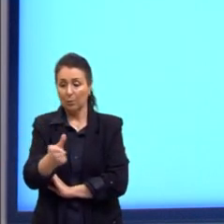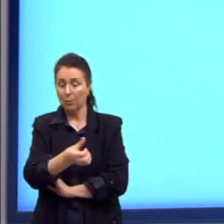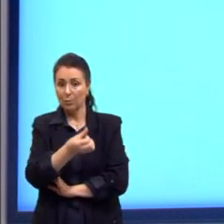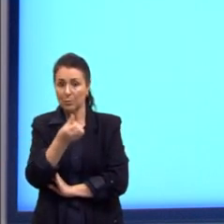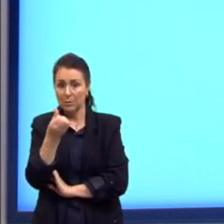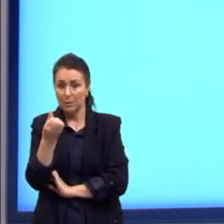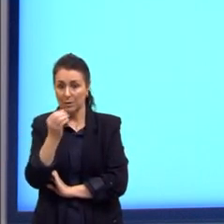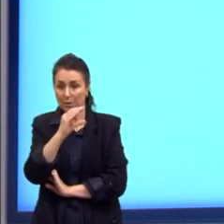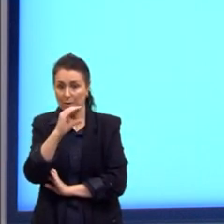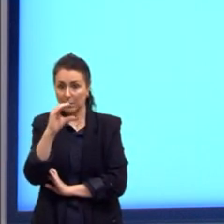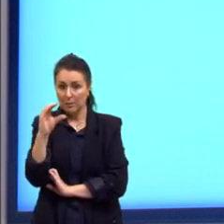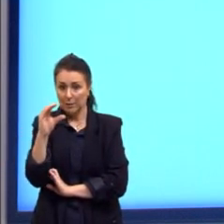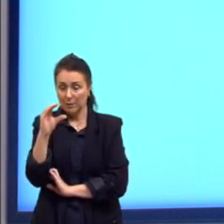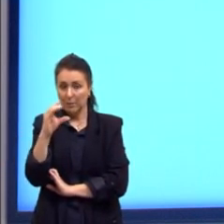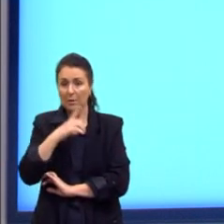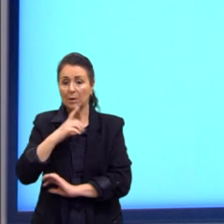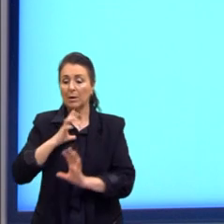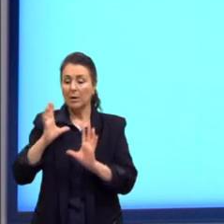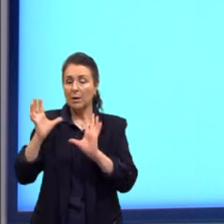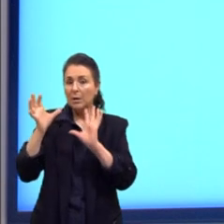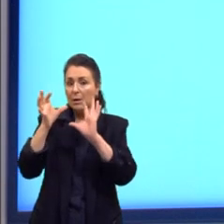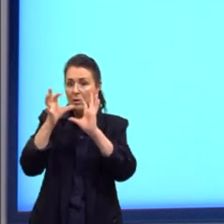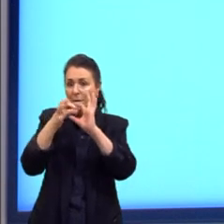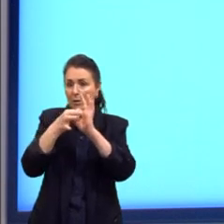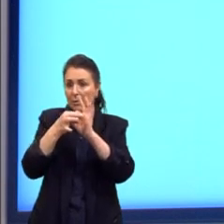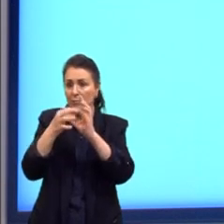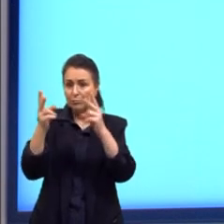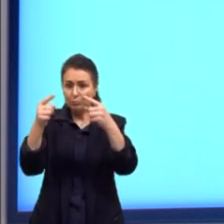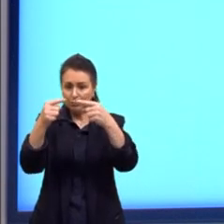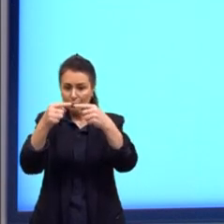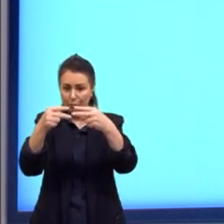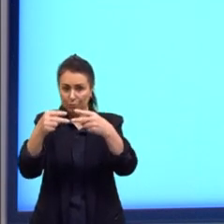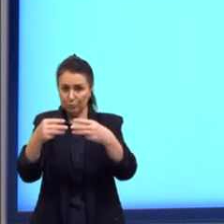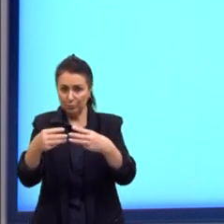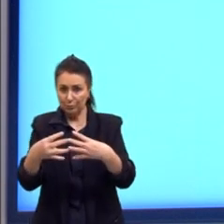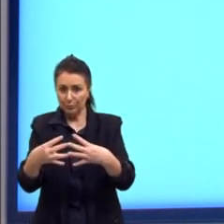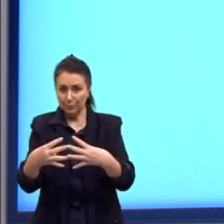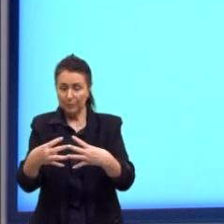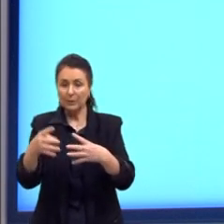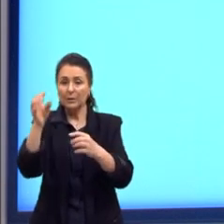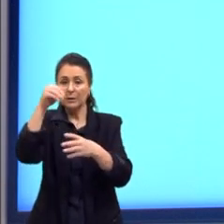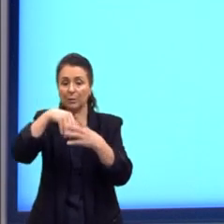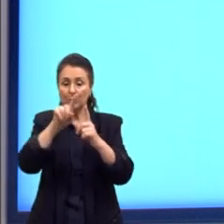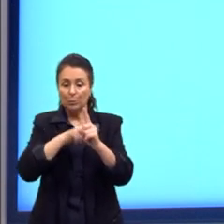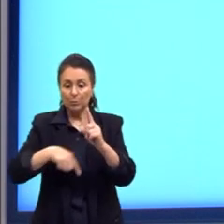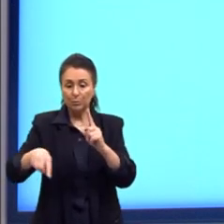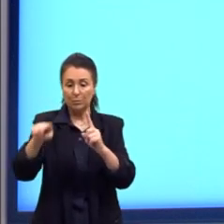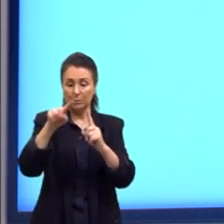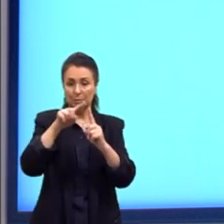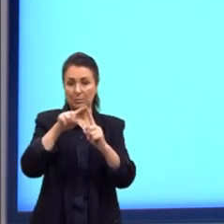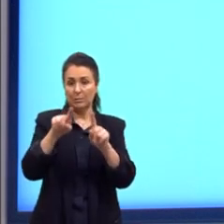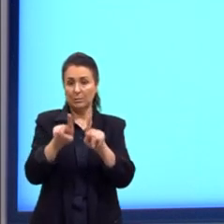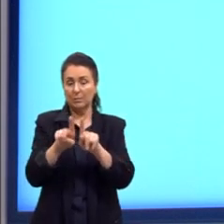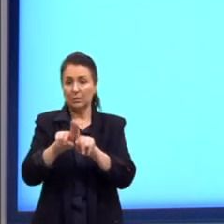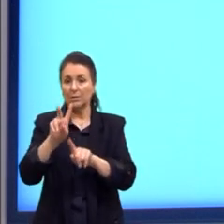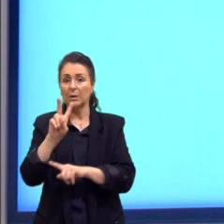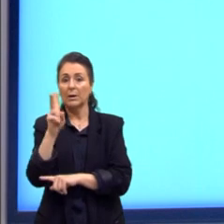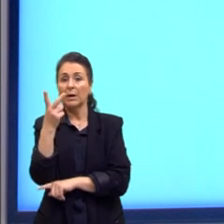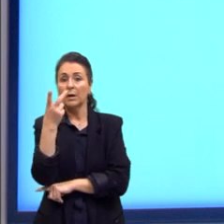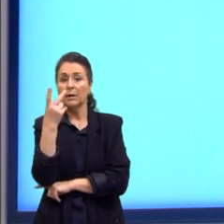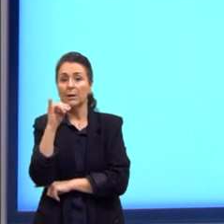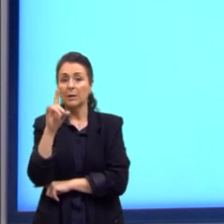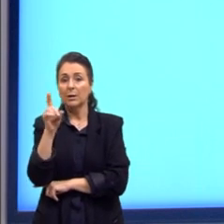carbonos e as ligações conjugadas que podem ser sinalizada com esse ciclo circo tem uma